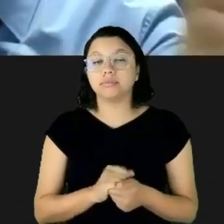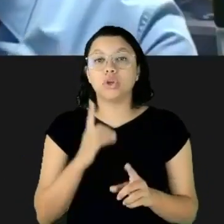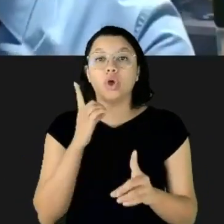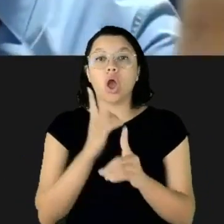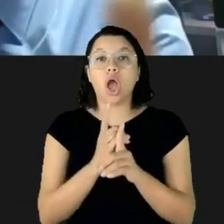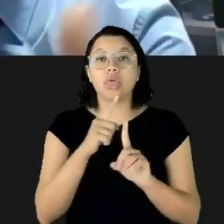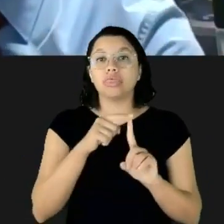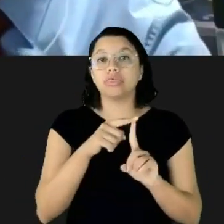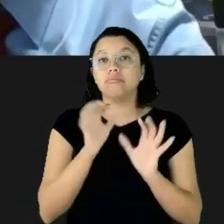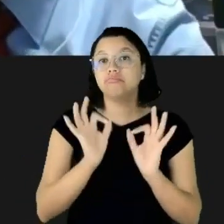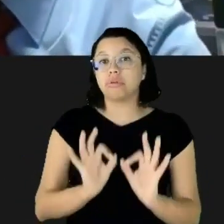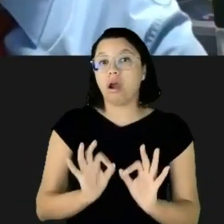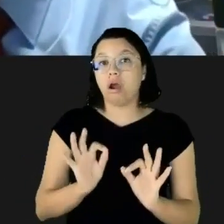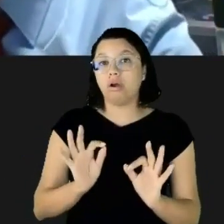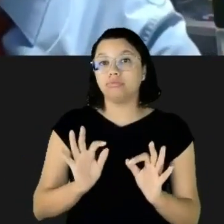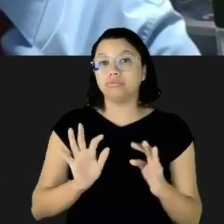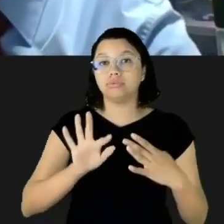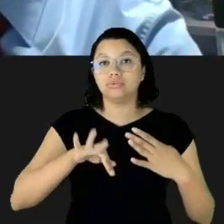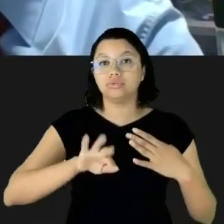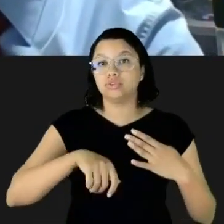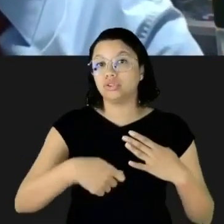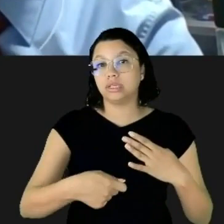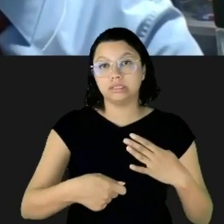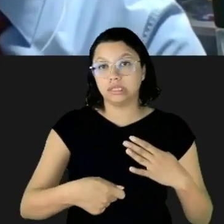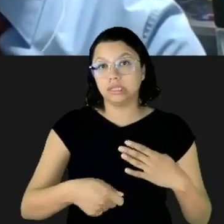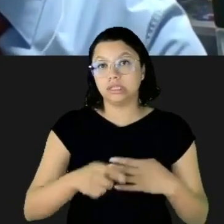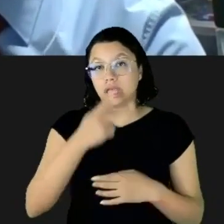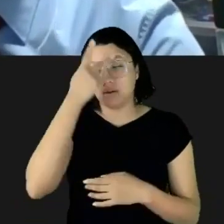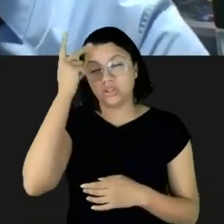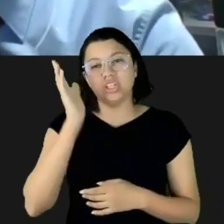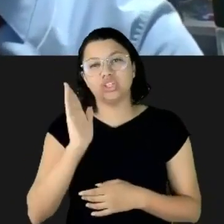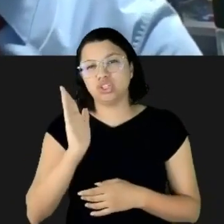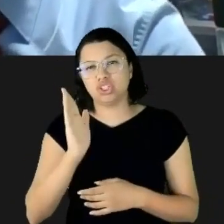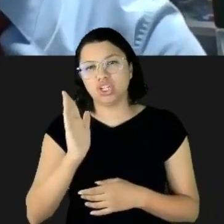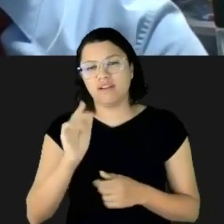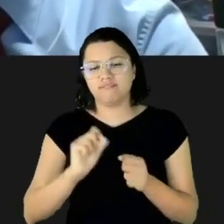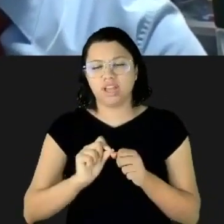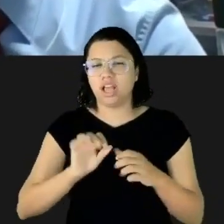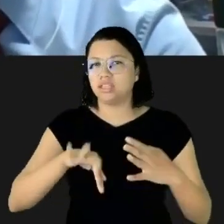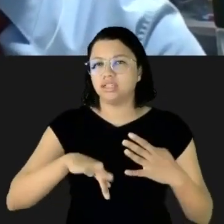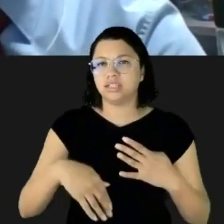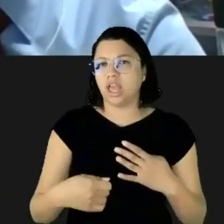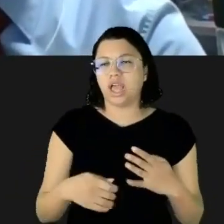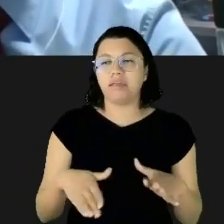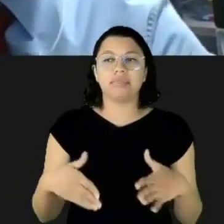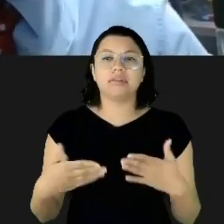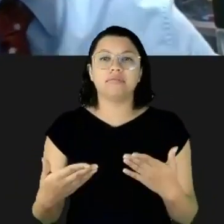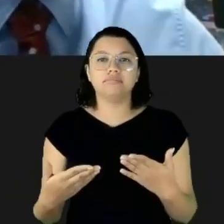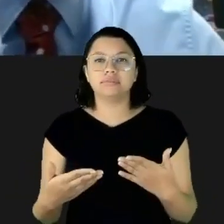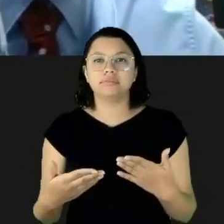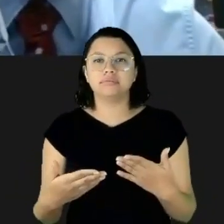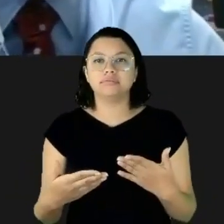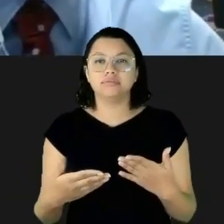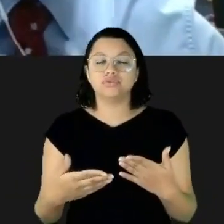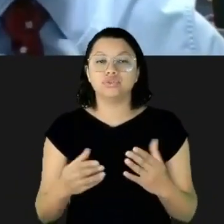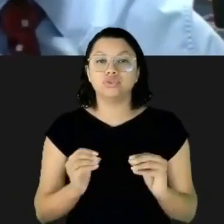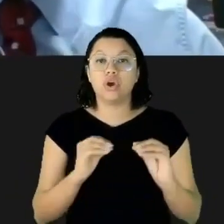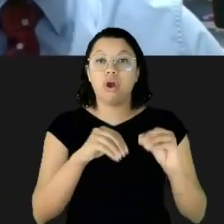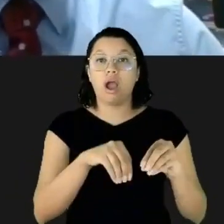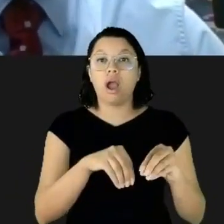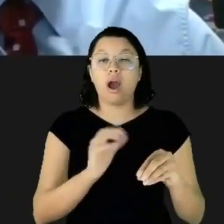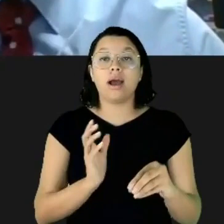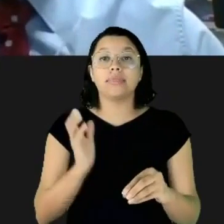modelos prontos já de decisões alguém já decidiu alguma coisa então se você jogar tipo aqui de decisão